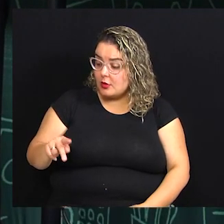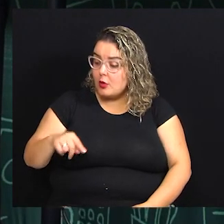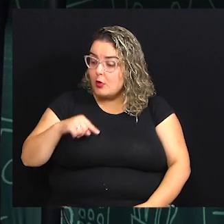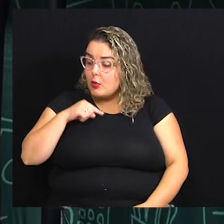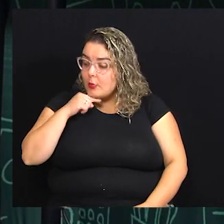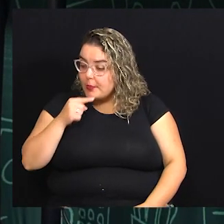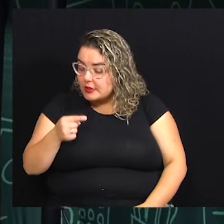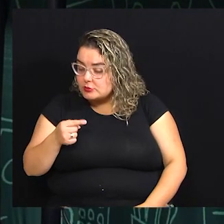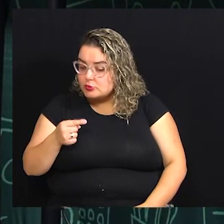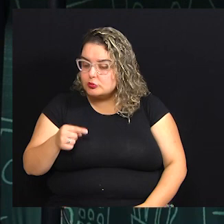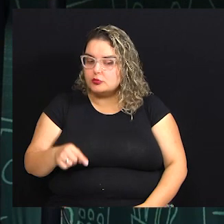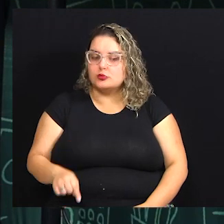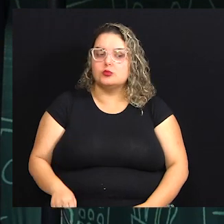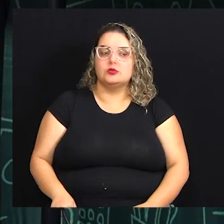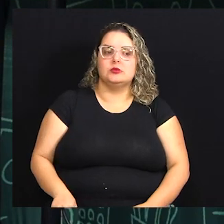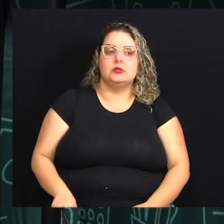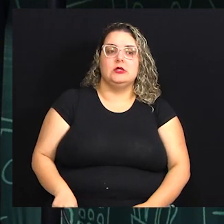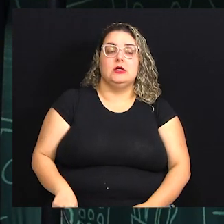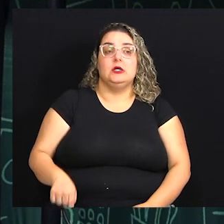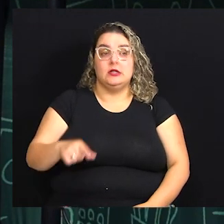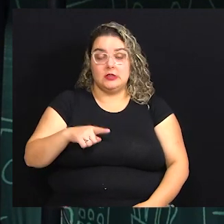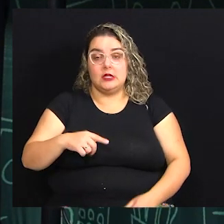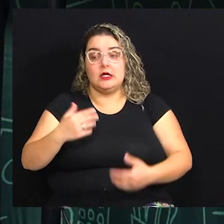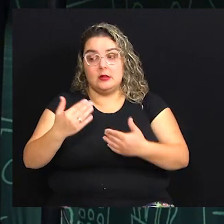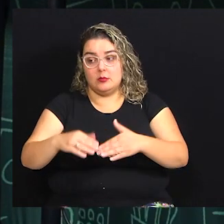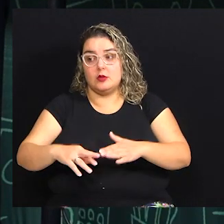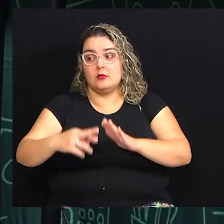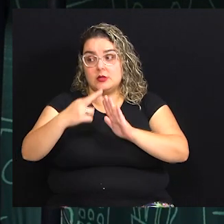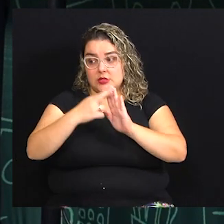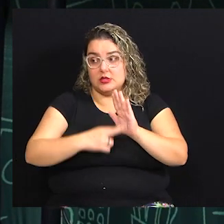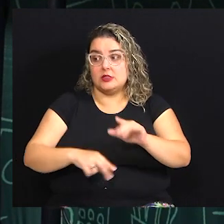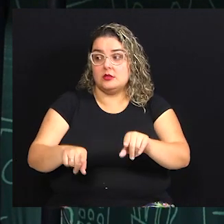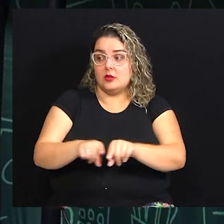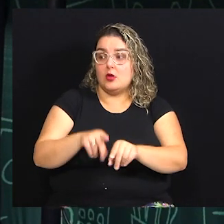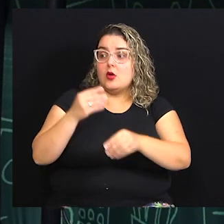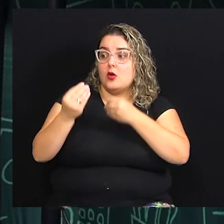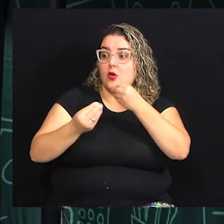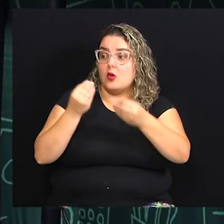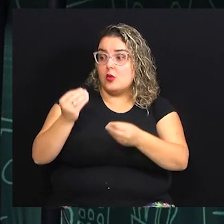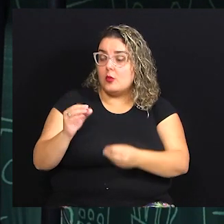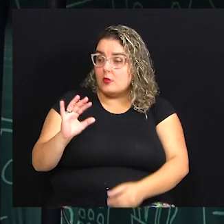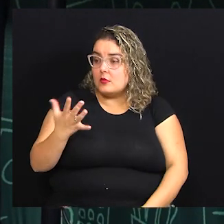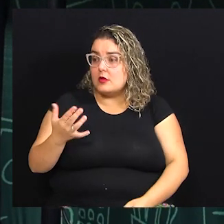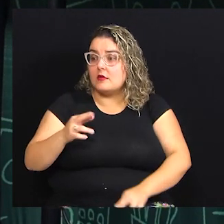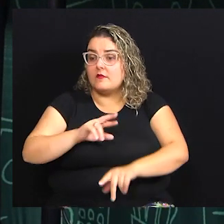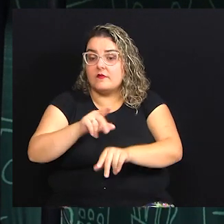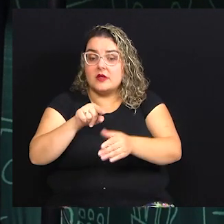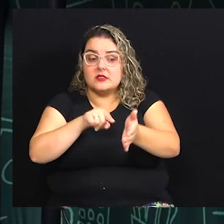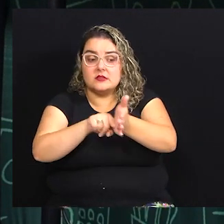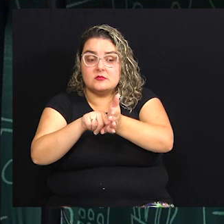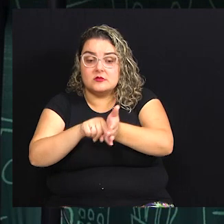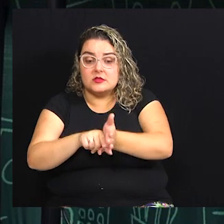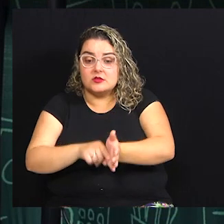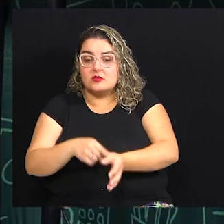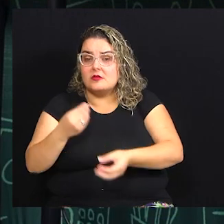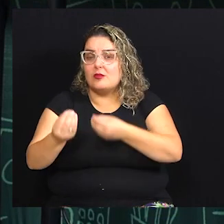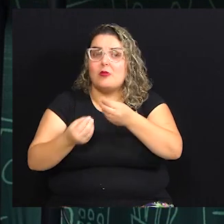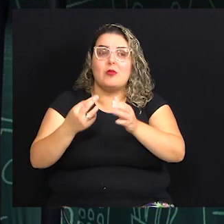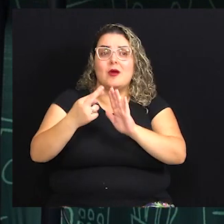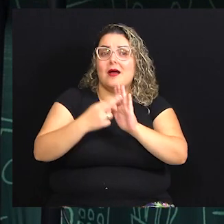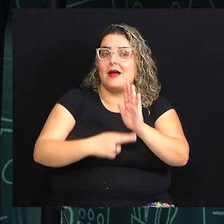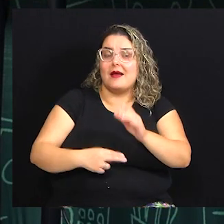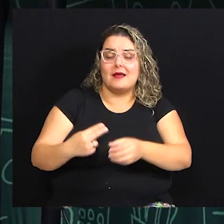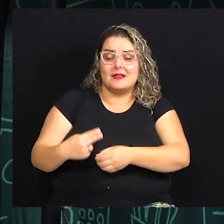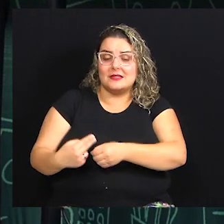dúvida com você, porque tem a prova de redação também, né? Como que vai ser? Muita gente pergunta como que é a redação